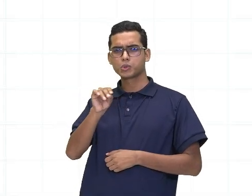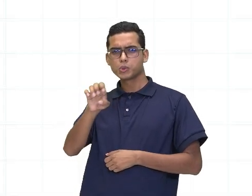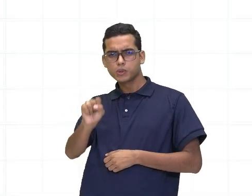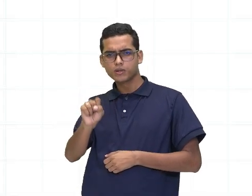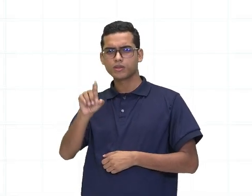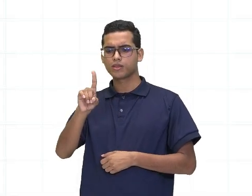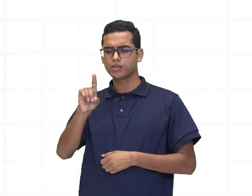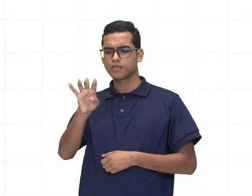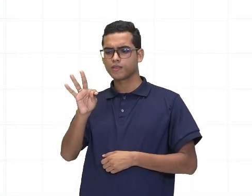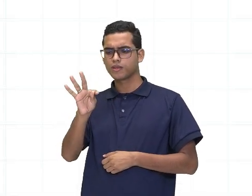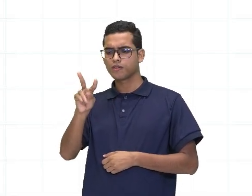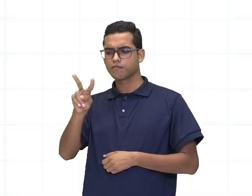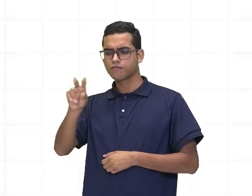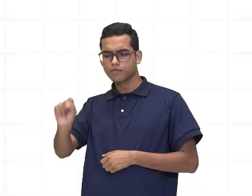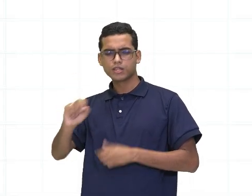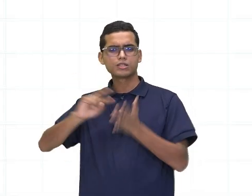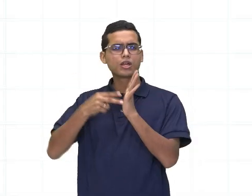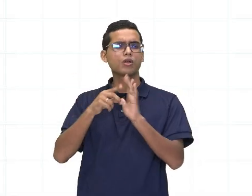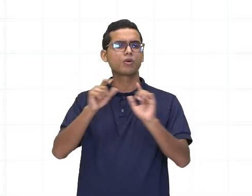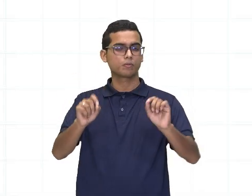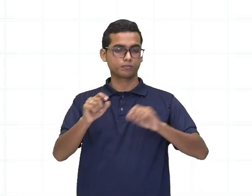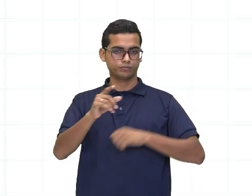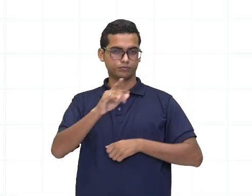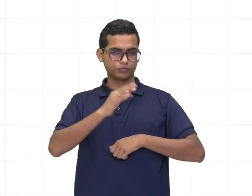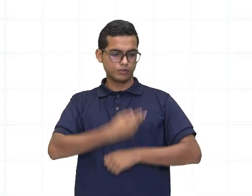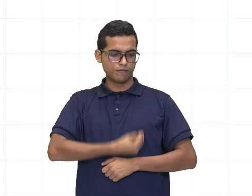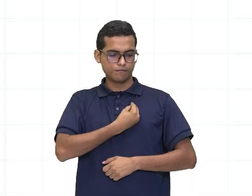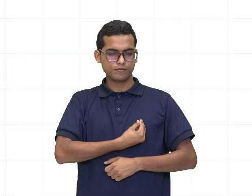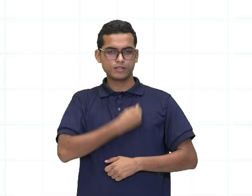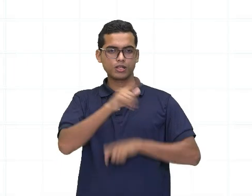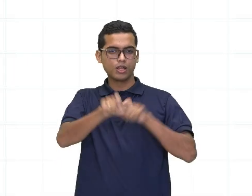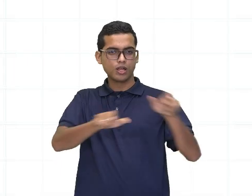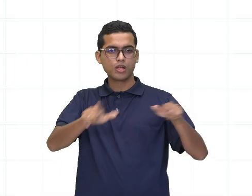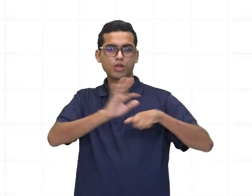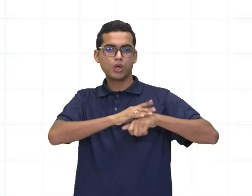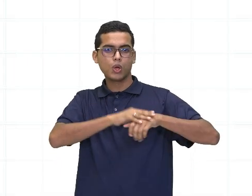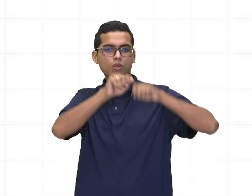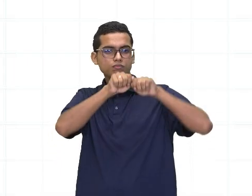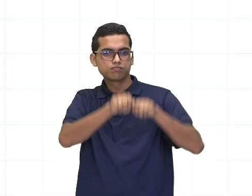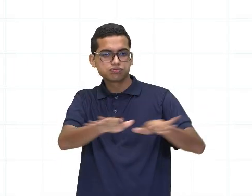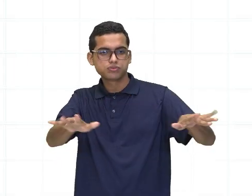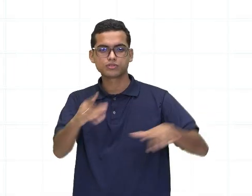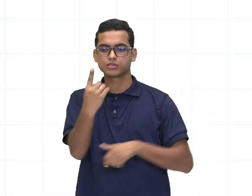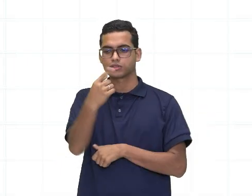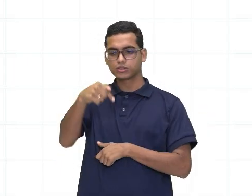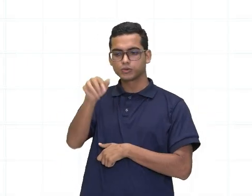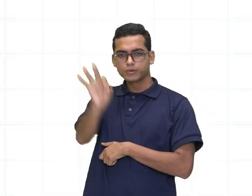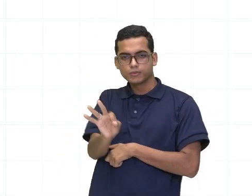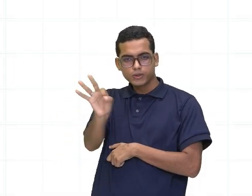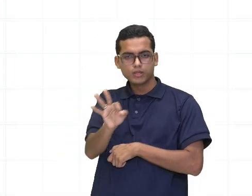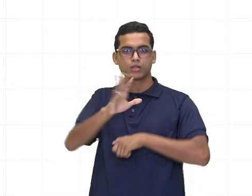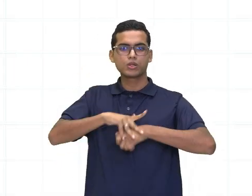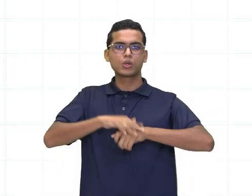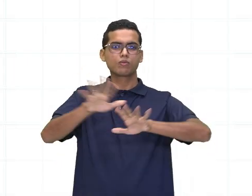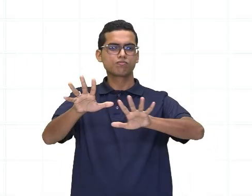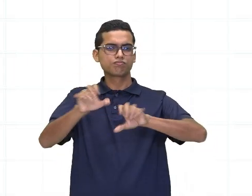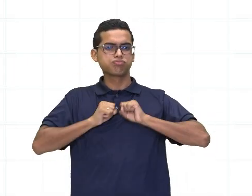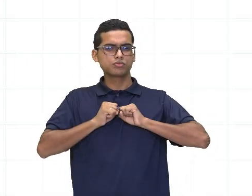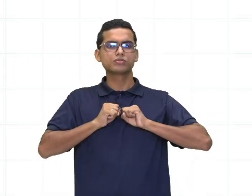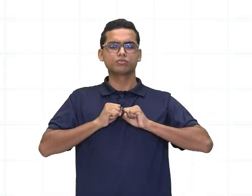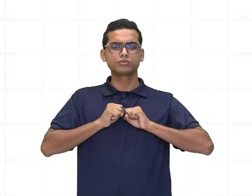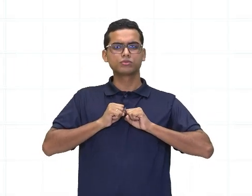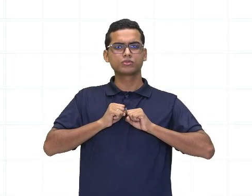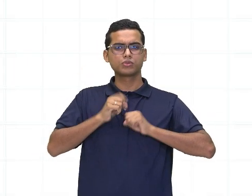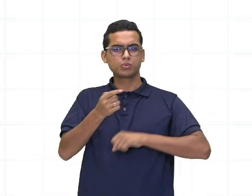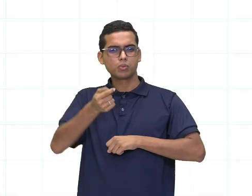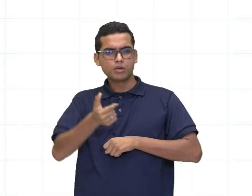DTVs, são responsáveis por mais de 17% de todas as doenças infecciosas, causando mais de 1 milhão